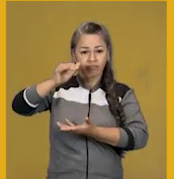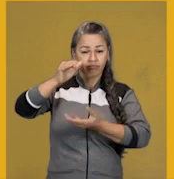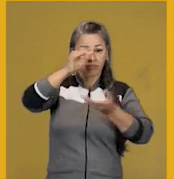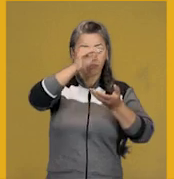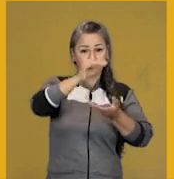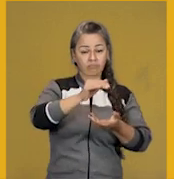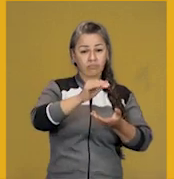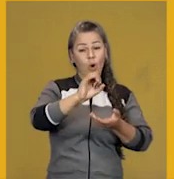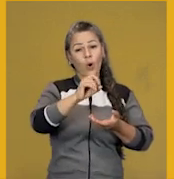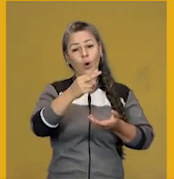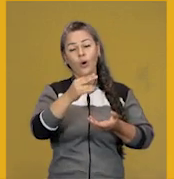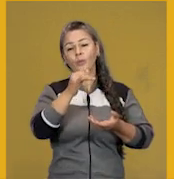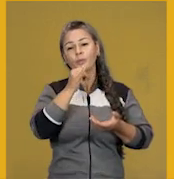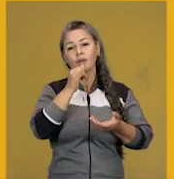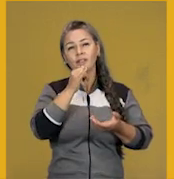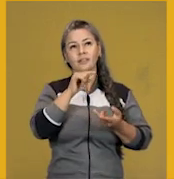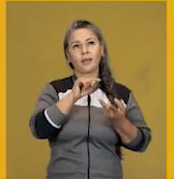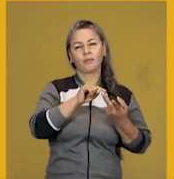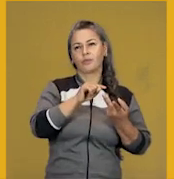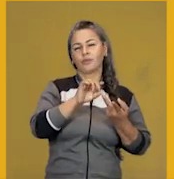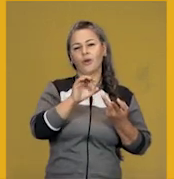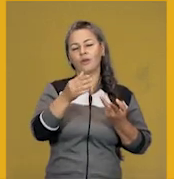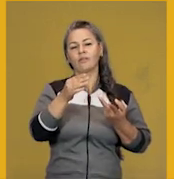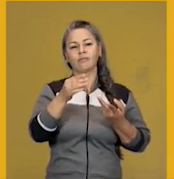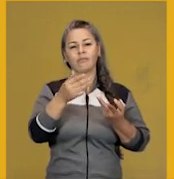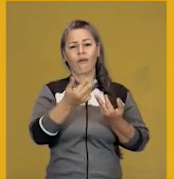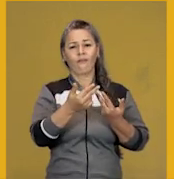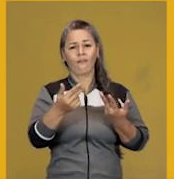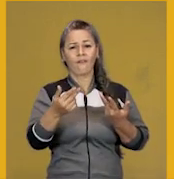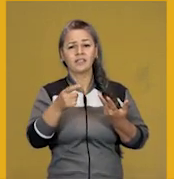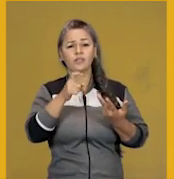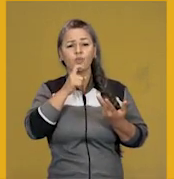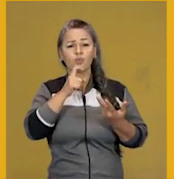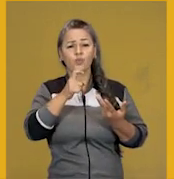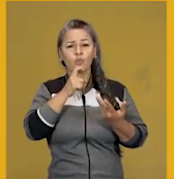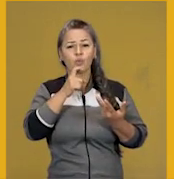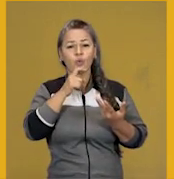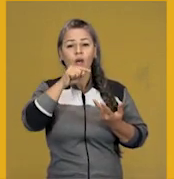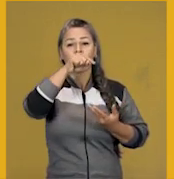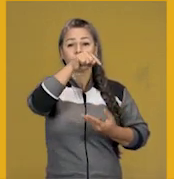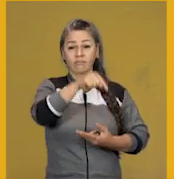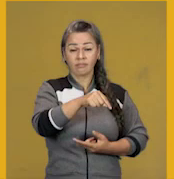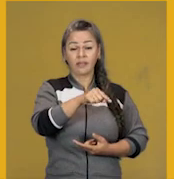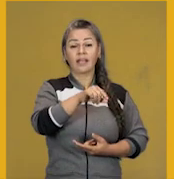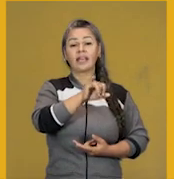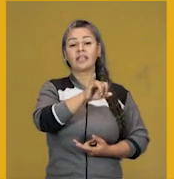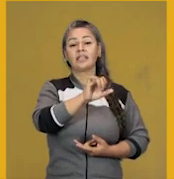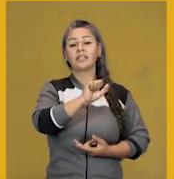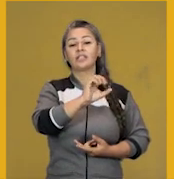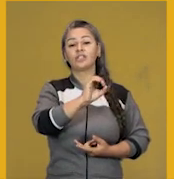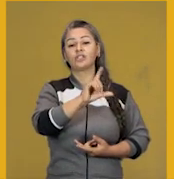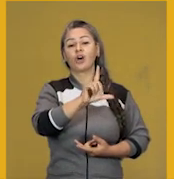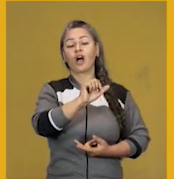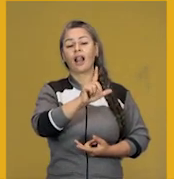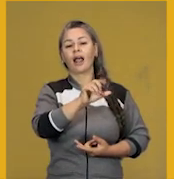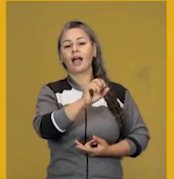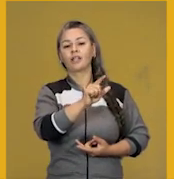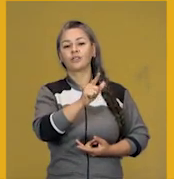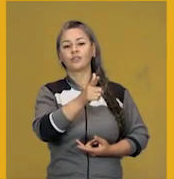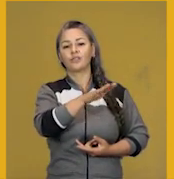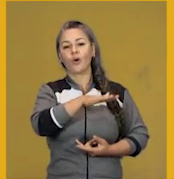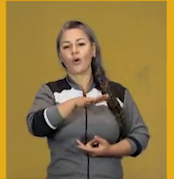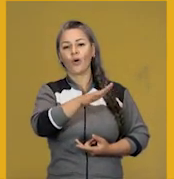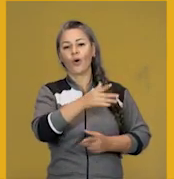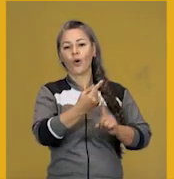o próprio café ou até uma coisa gelada, né? São ambientes que a gente chama de isolados. Só que na vida real,